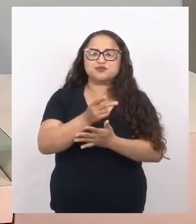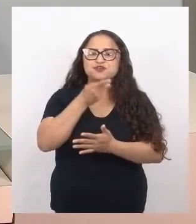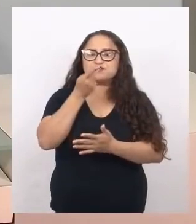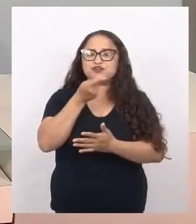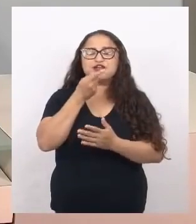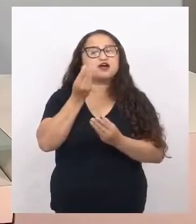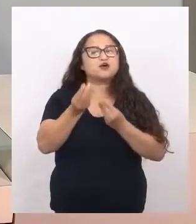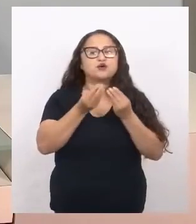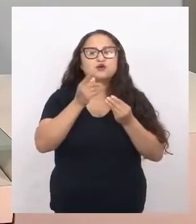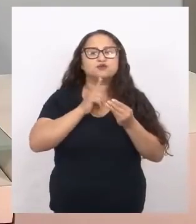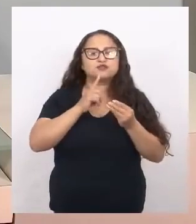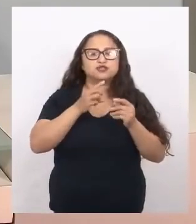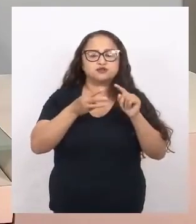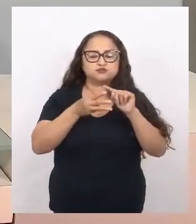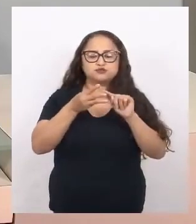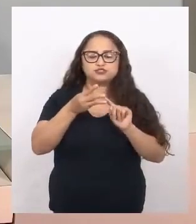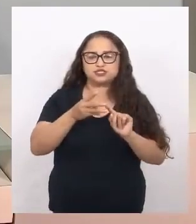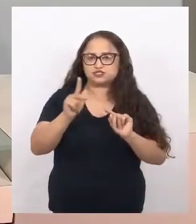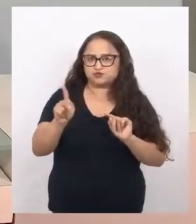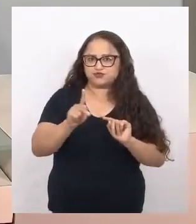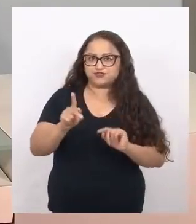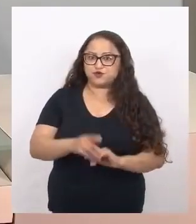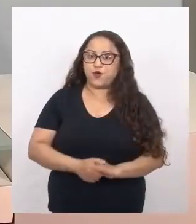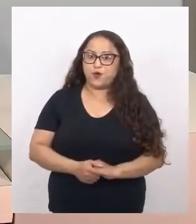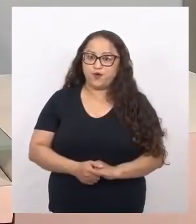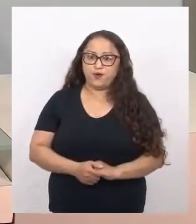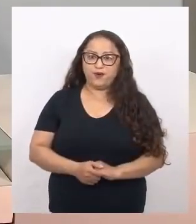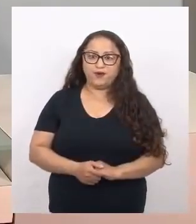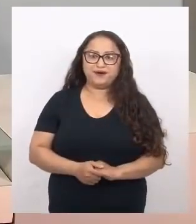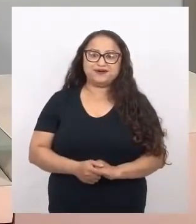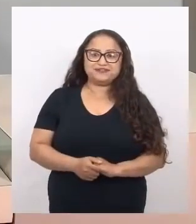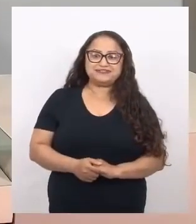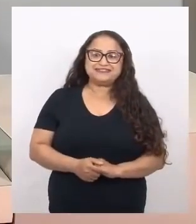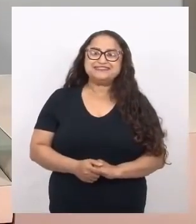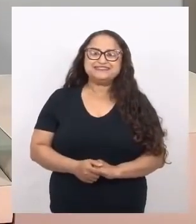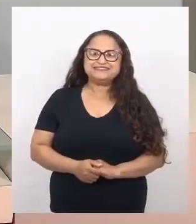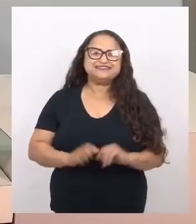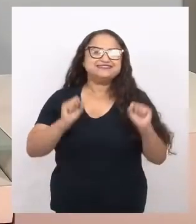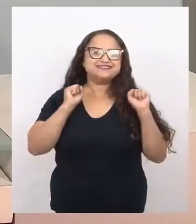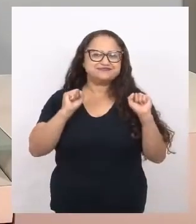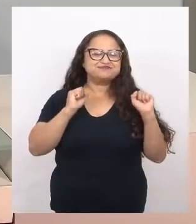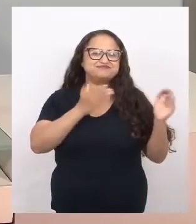se aplica para os 3 tipos de professores. Pode passar, por favor?